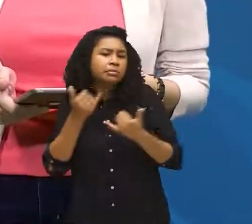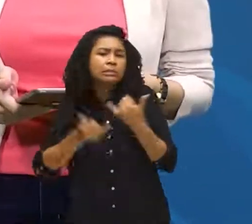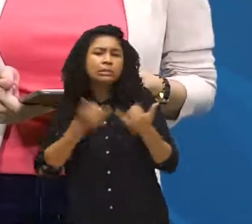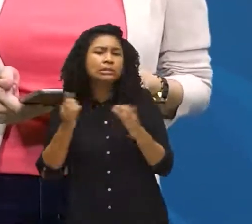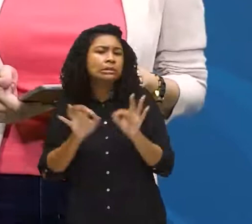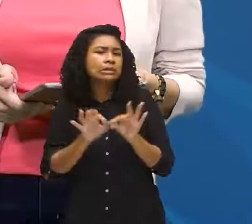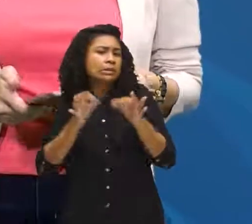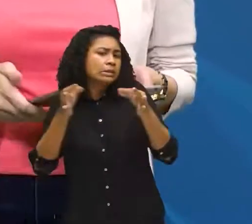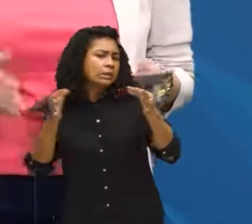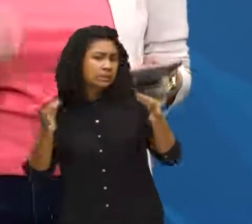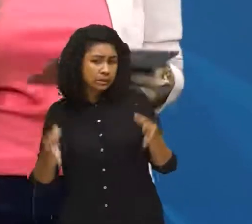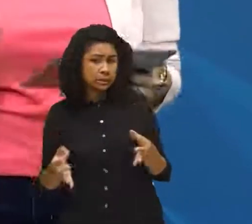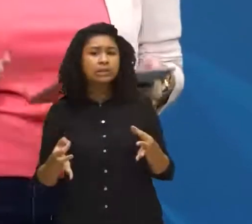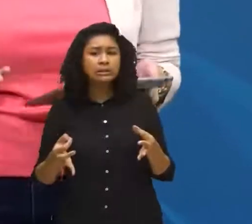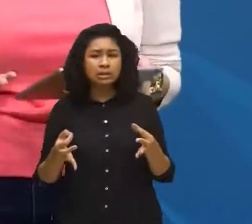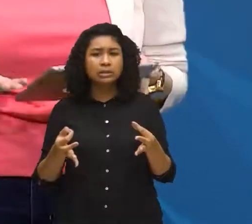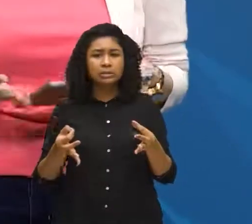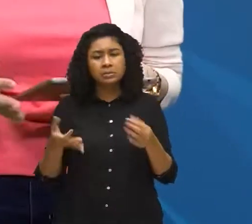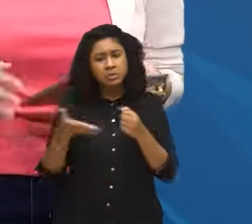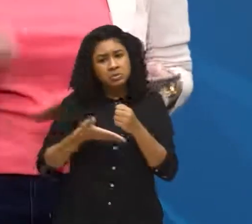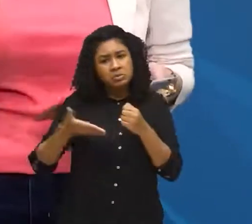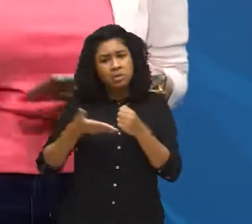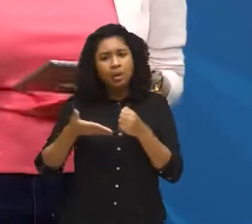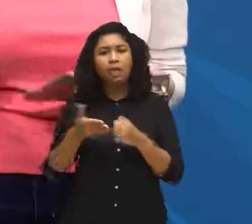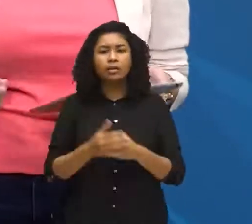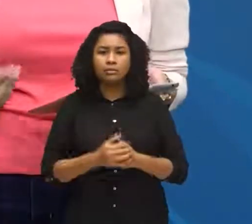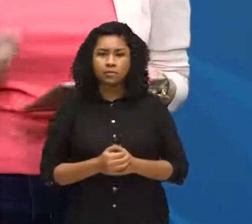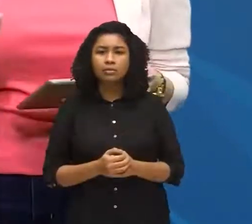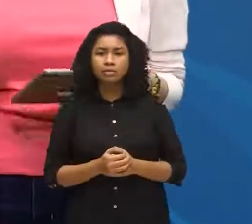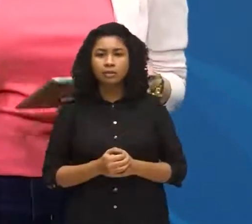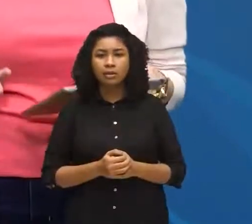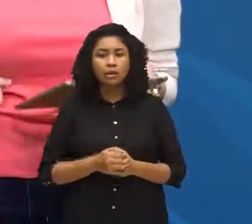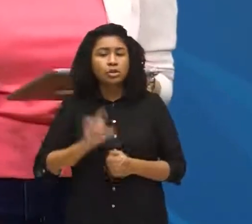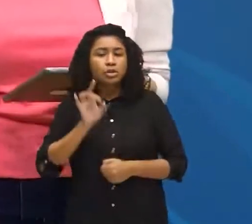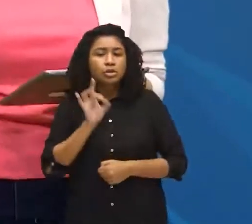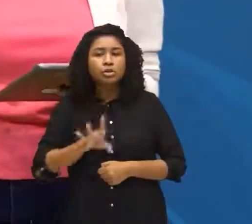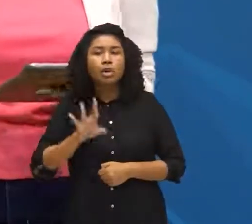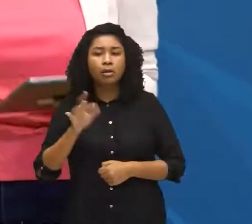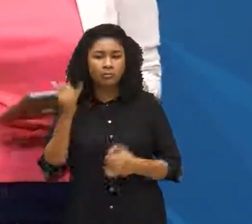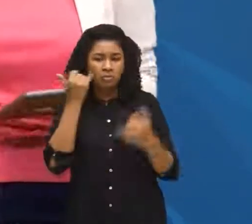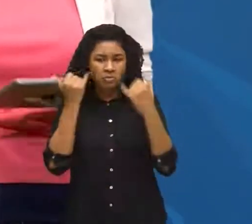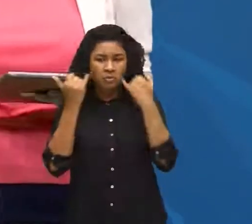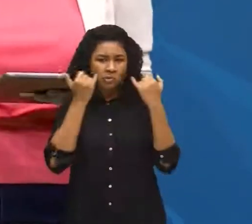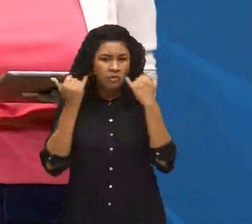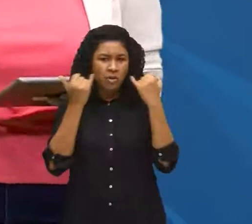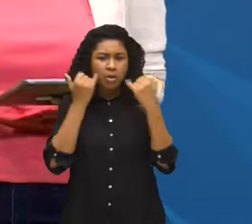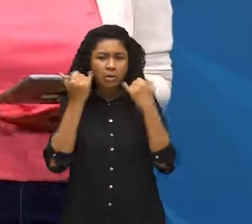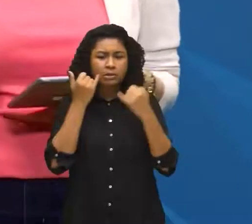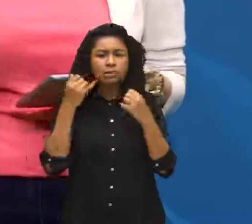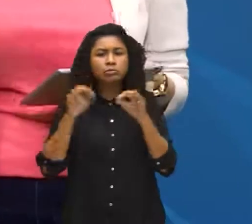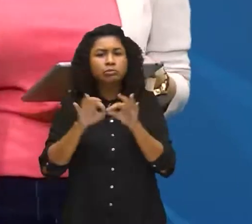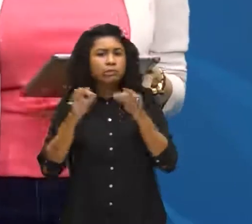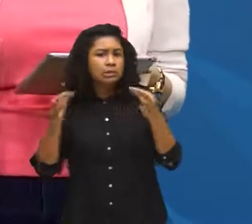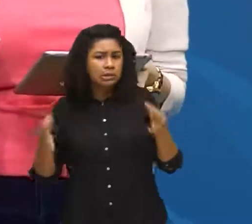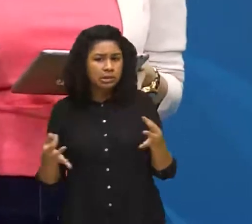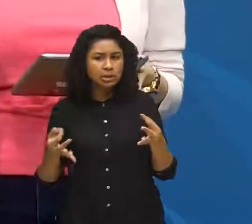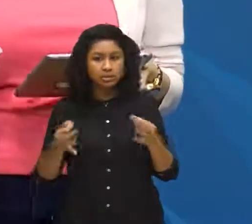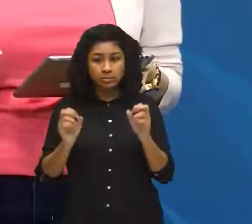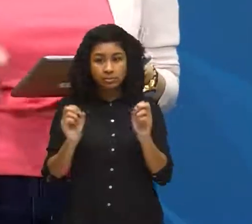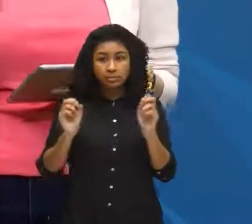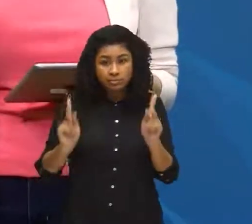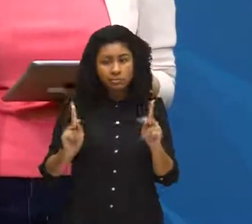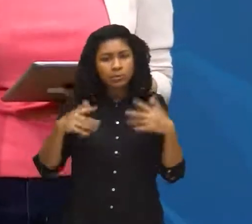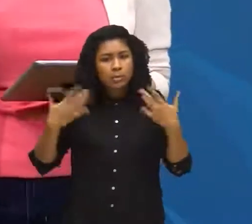ali relação somente ao humor, tá bom? A trazer um entretenimento e não uma informação ali realmente verídica. Então vamos